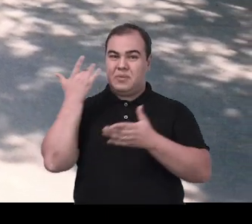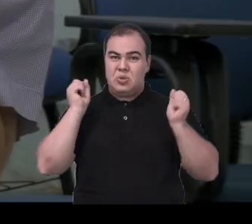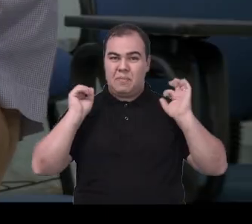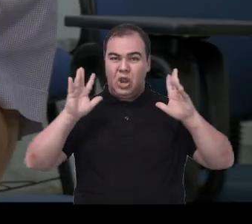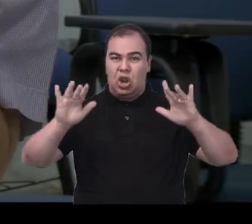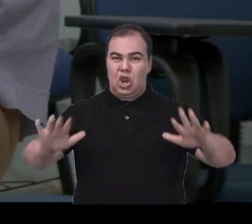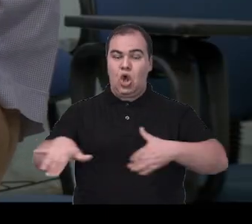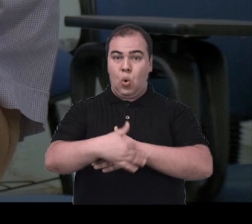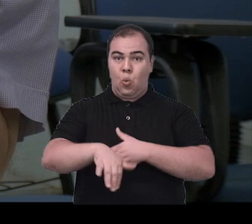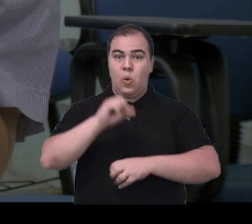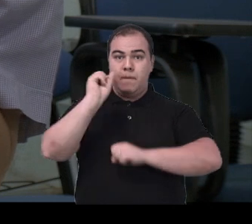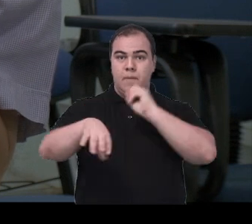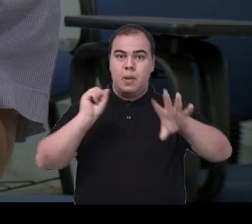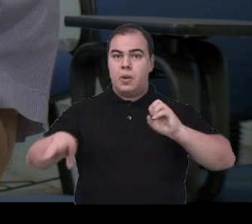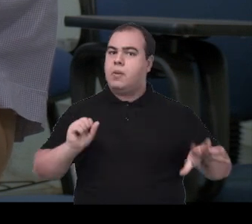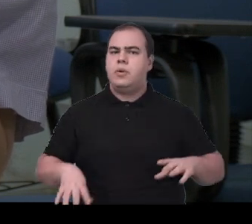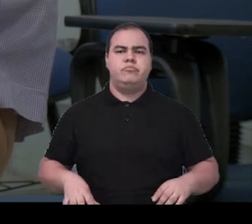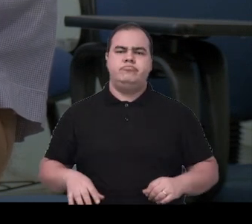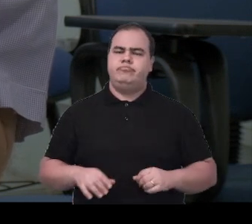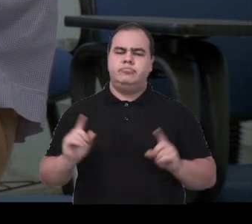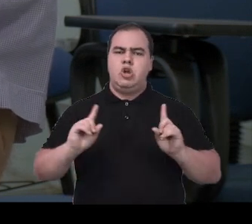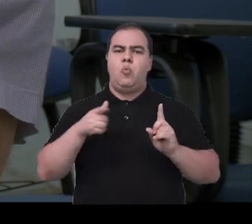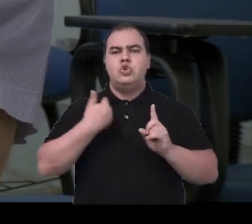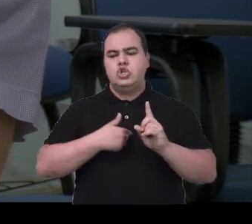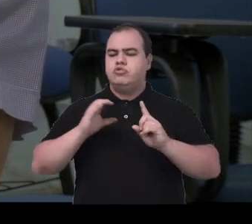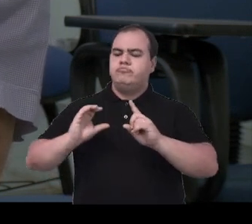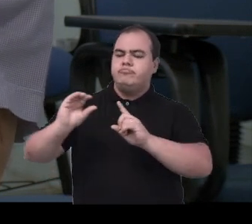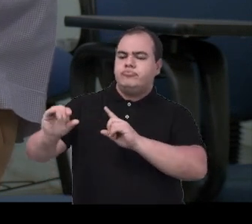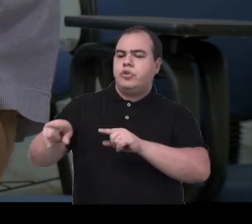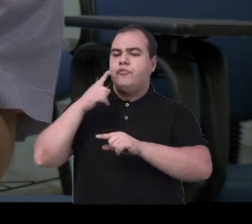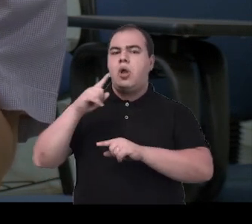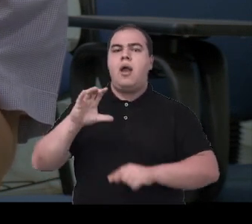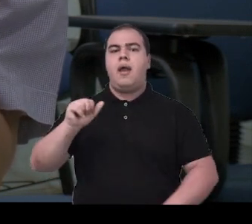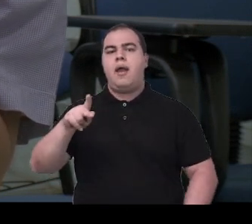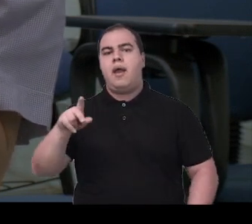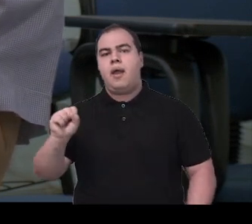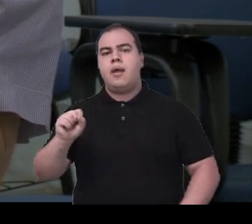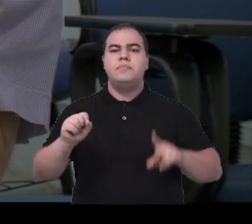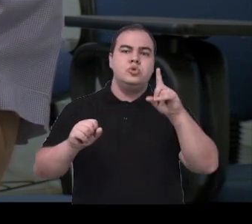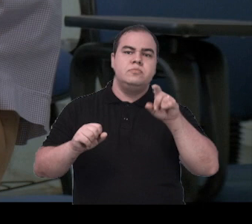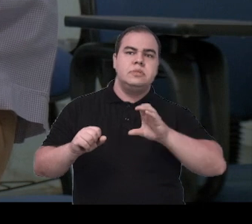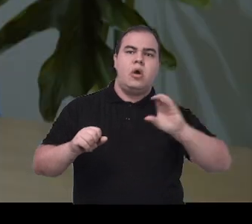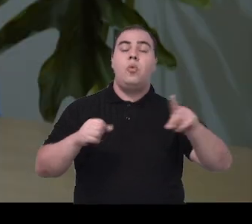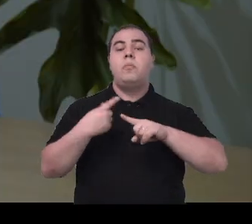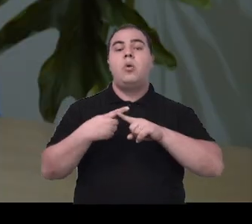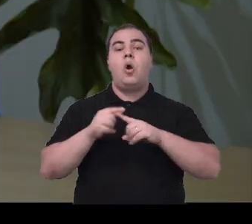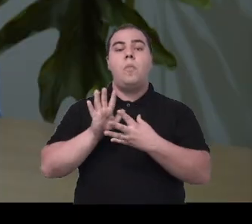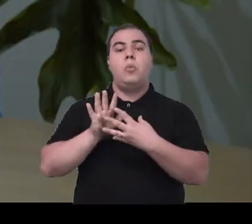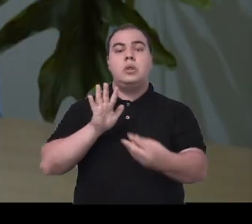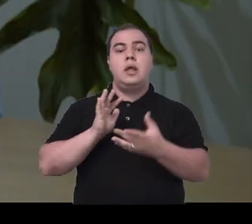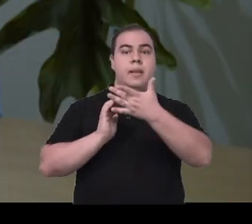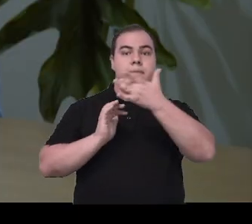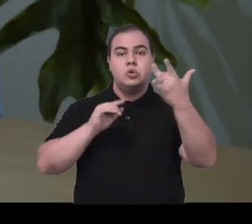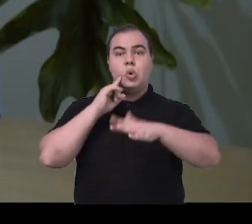Não julgando o povo na rua, né? Cada pedaço que fechava, a gente encaixava em algum CAPS, em algum hospital dia. Porque